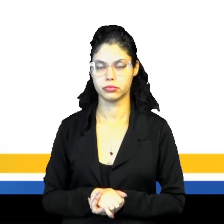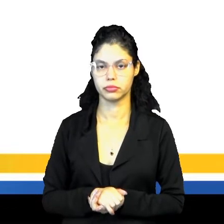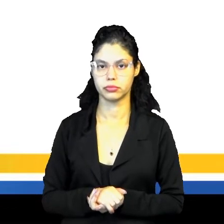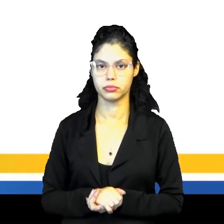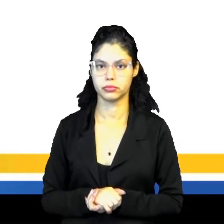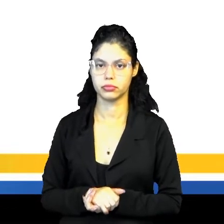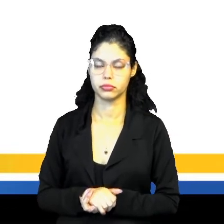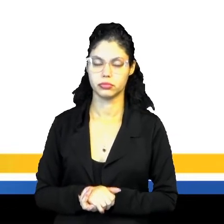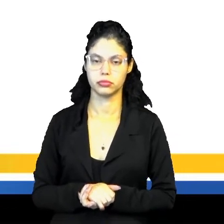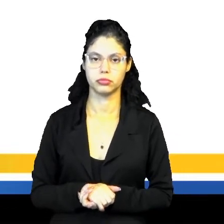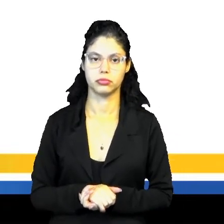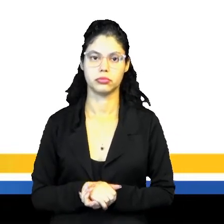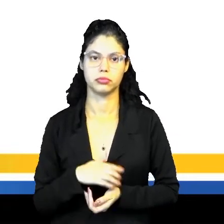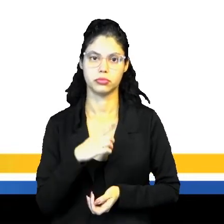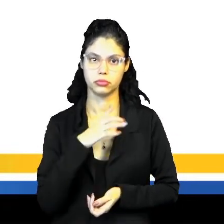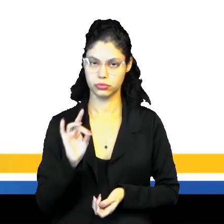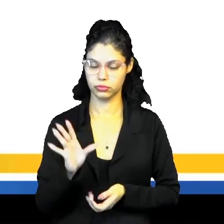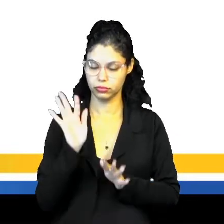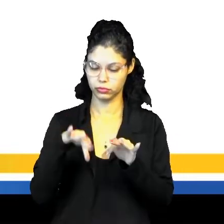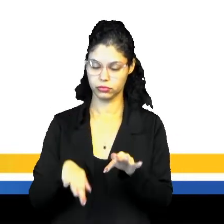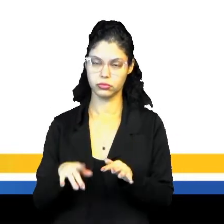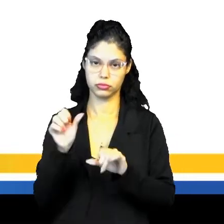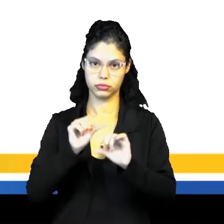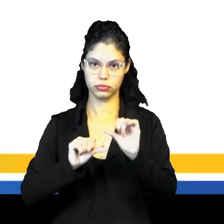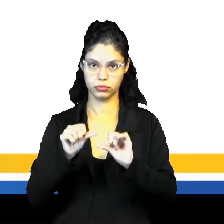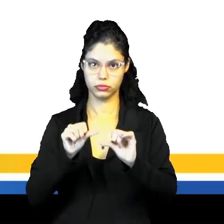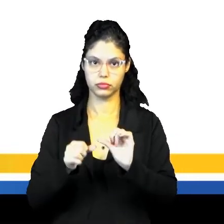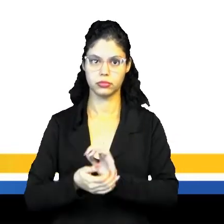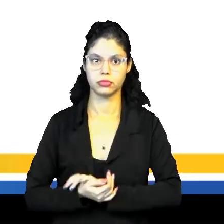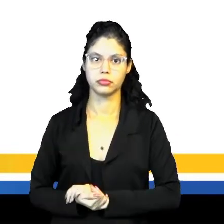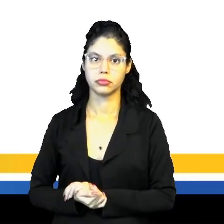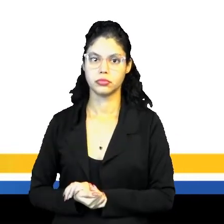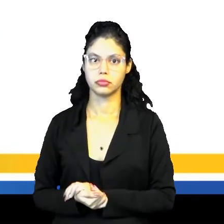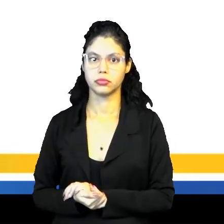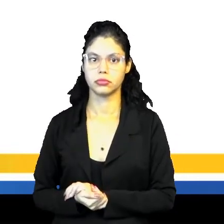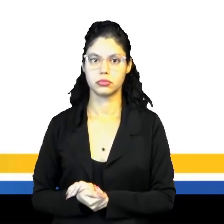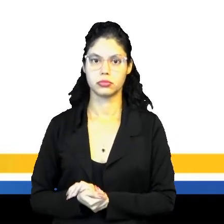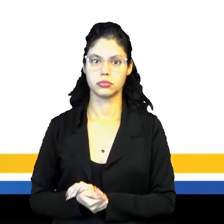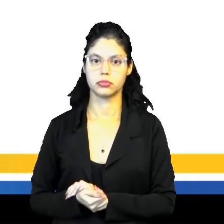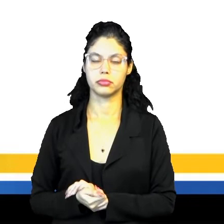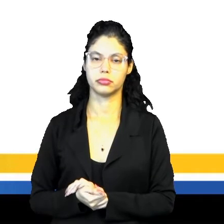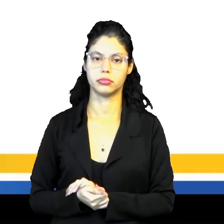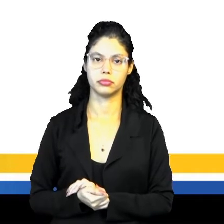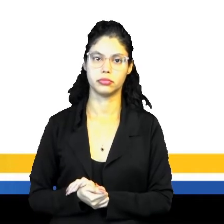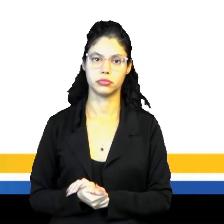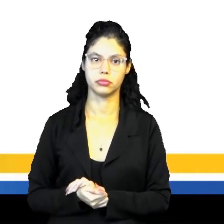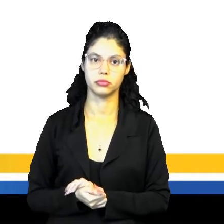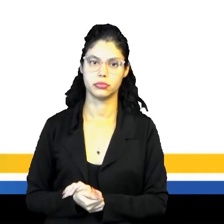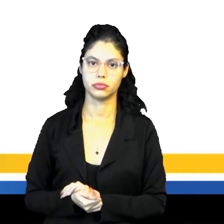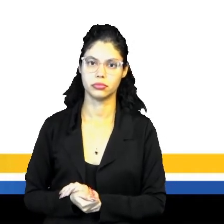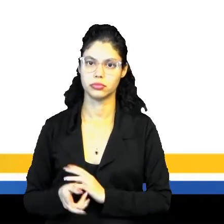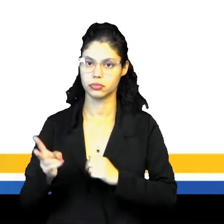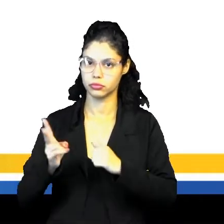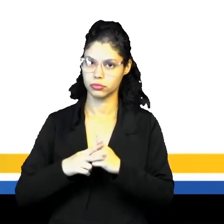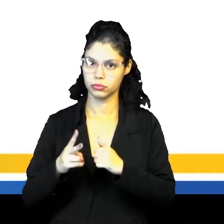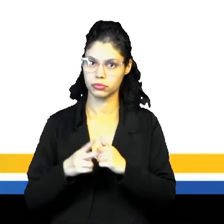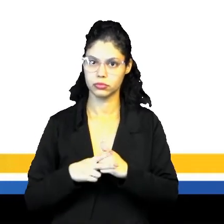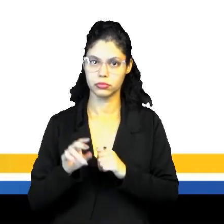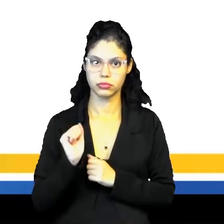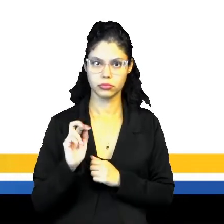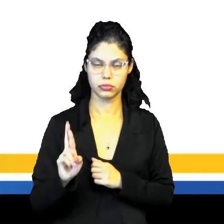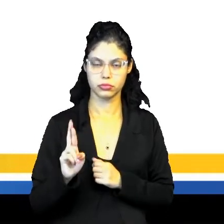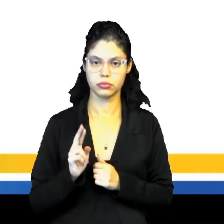eles e elas, tá? Você só vai trocar a terminação. Então as terminações específicas estão ali, né? Para os verbos terminados em